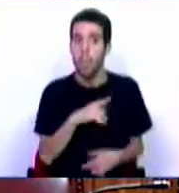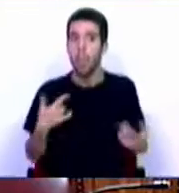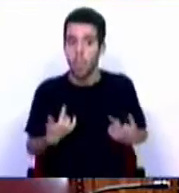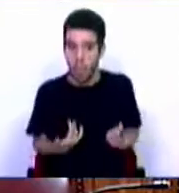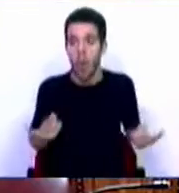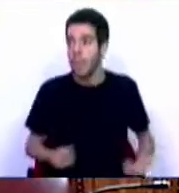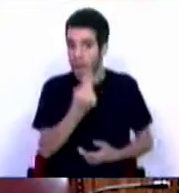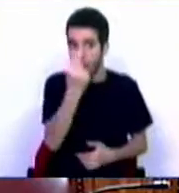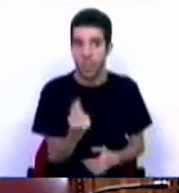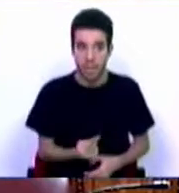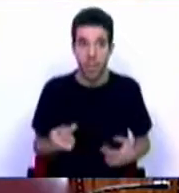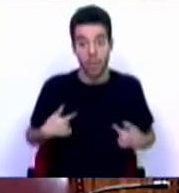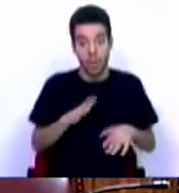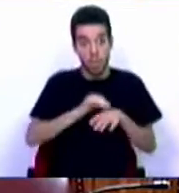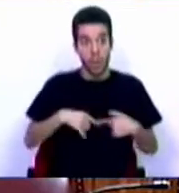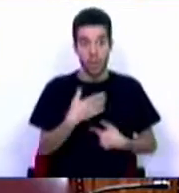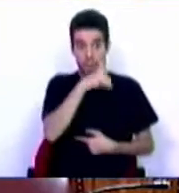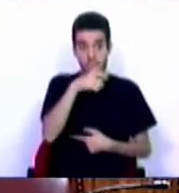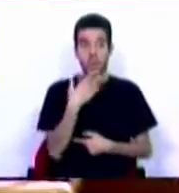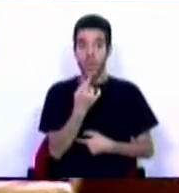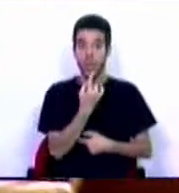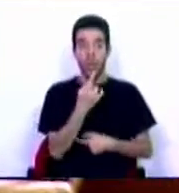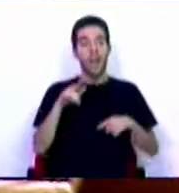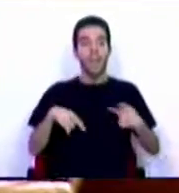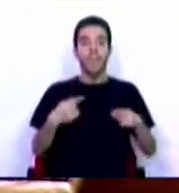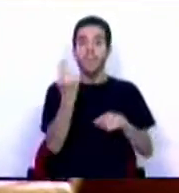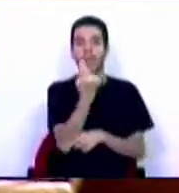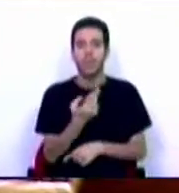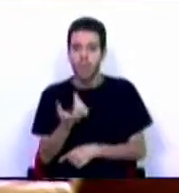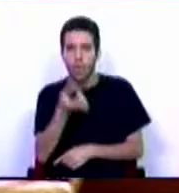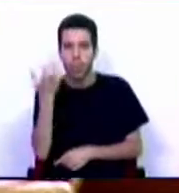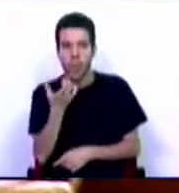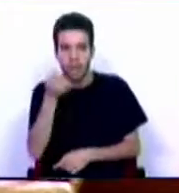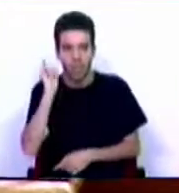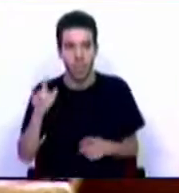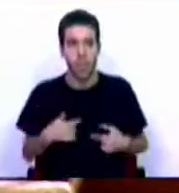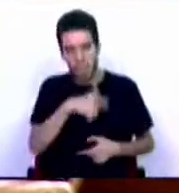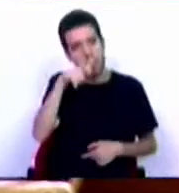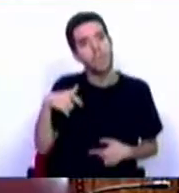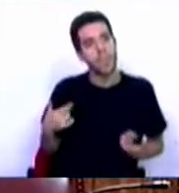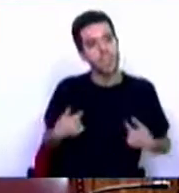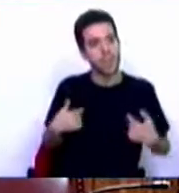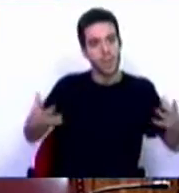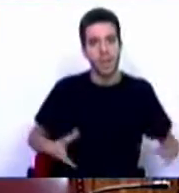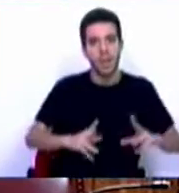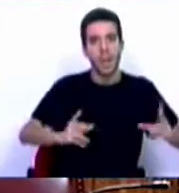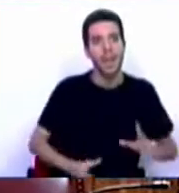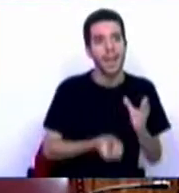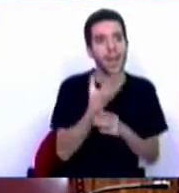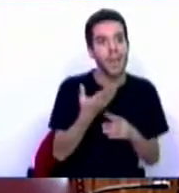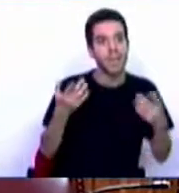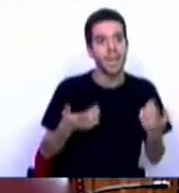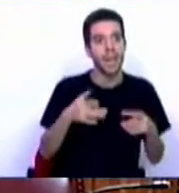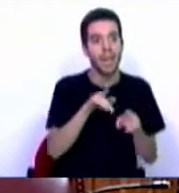vários artistas que, sendo pessoas singulares, artista no sentido não cultural, mas artista no sentido de quem desenvolve formas de intervenção que não são